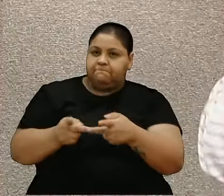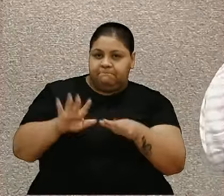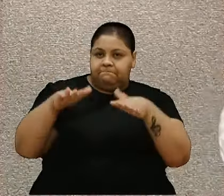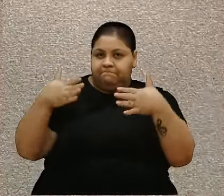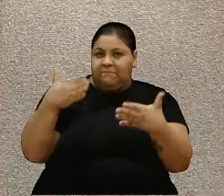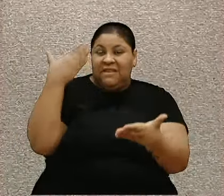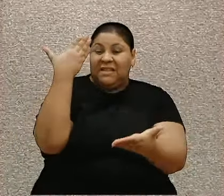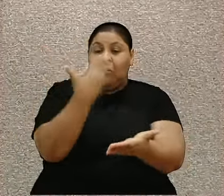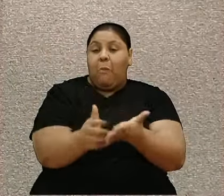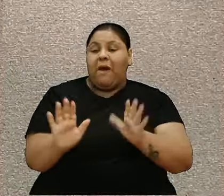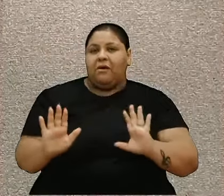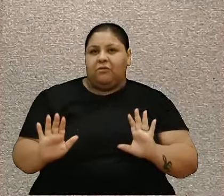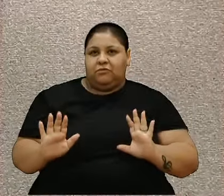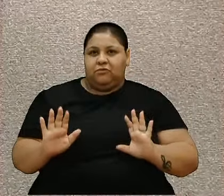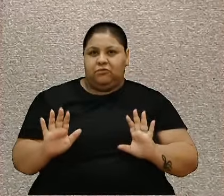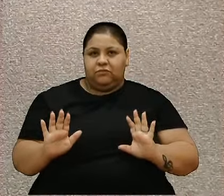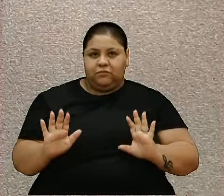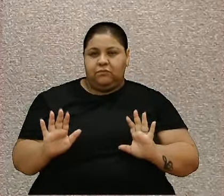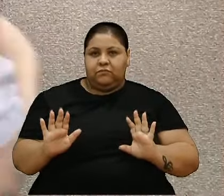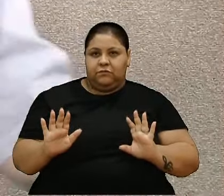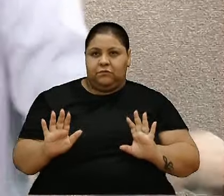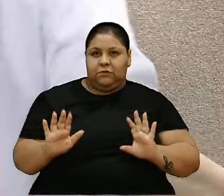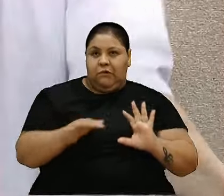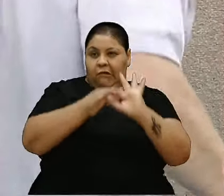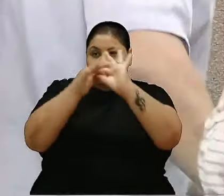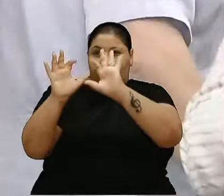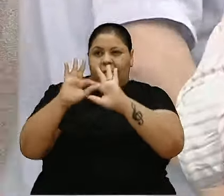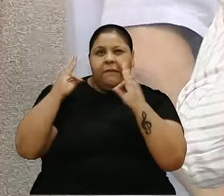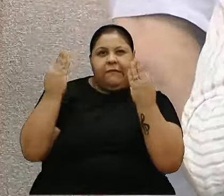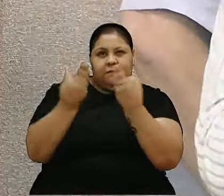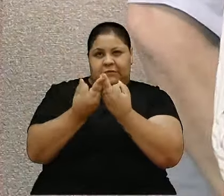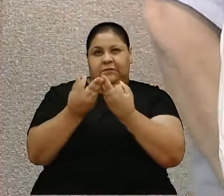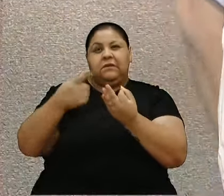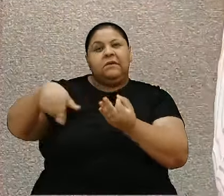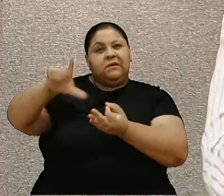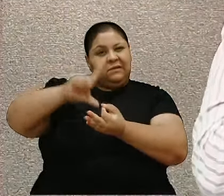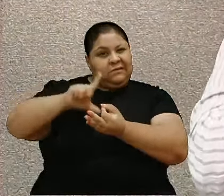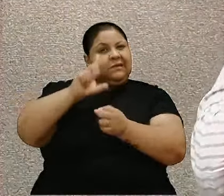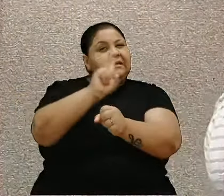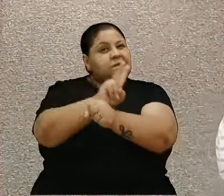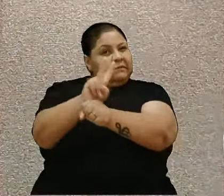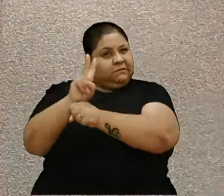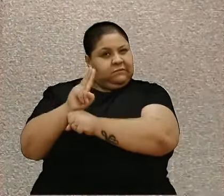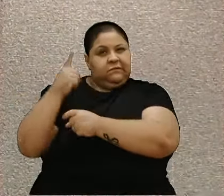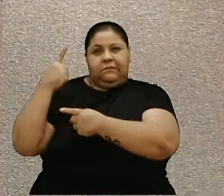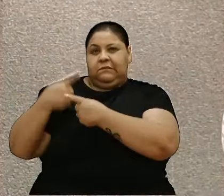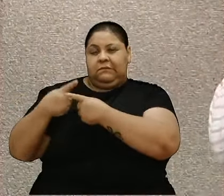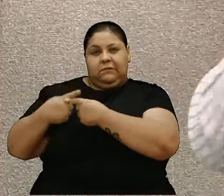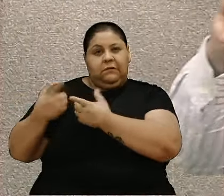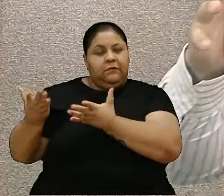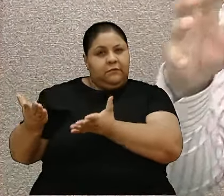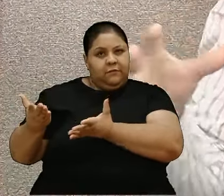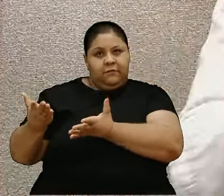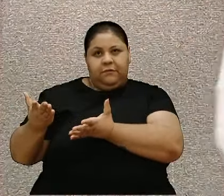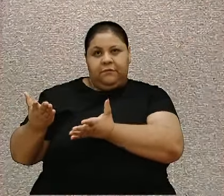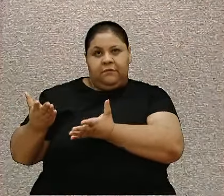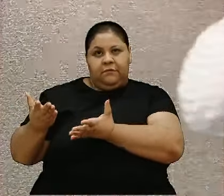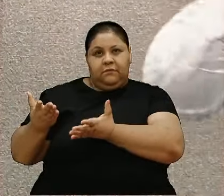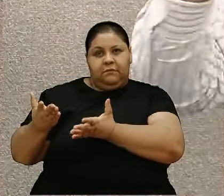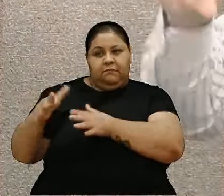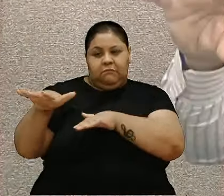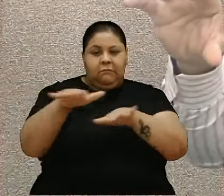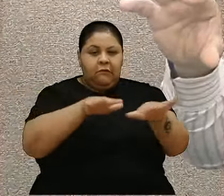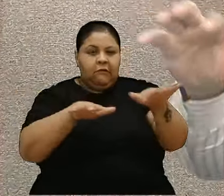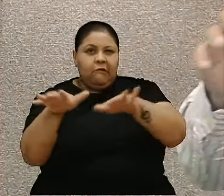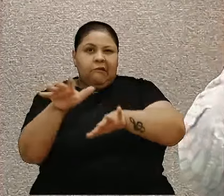perde completamente os laços familiares. A gente tem que ter esse cuidado, porque senão a gente acaba zoneando